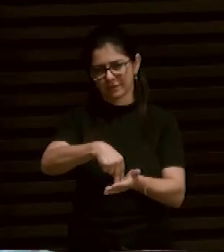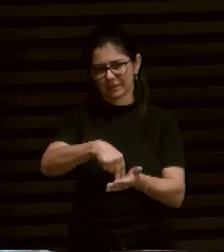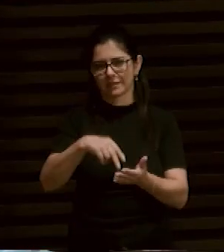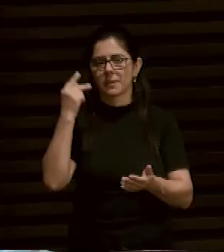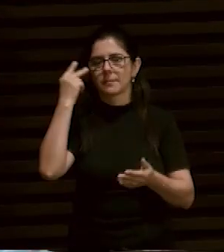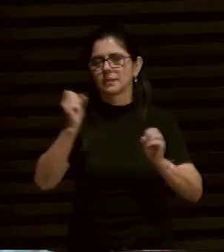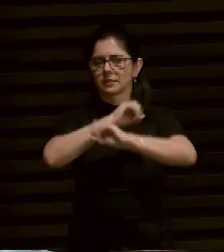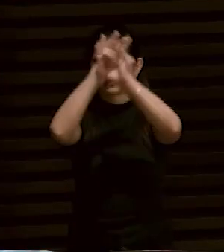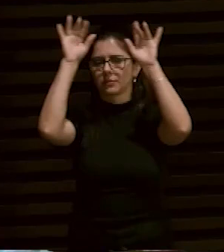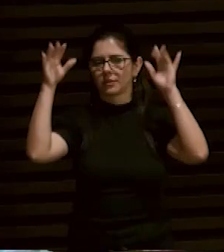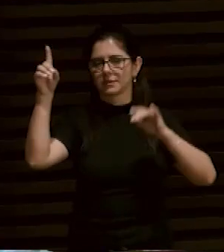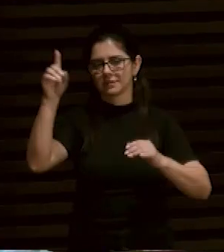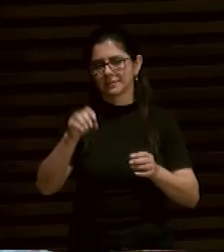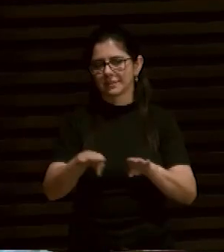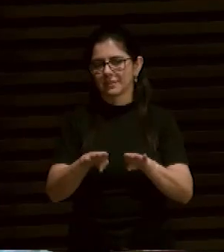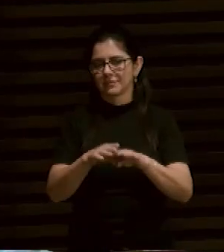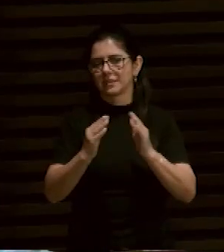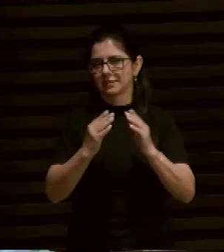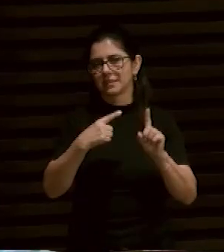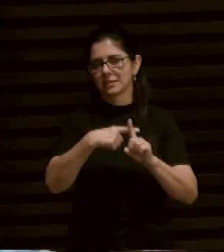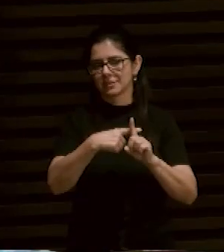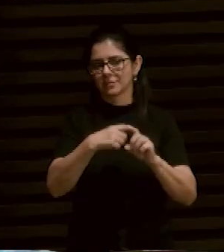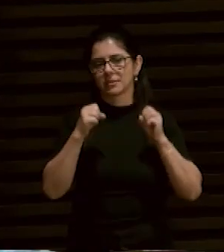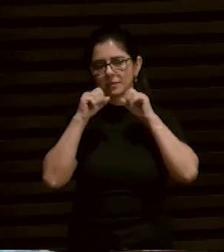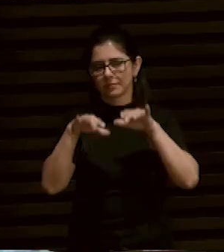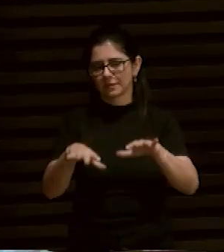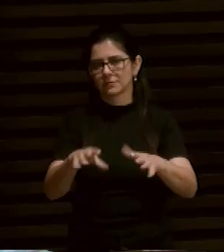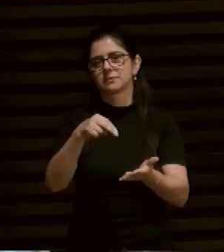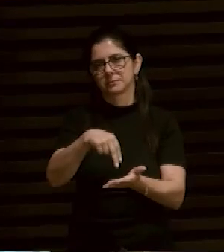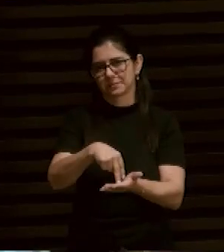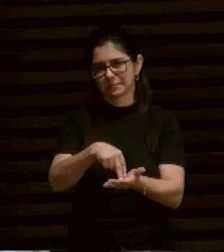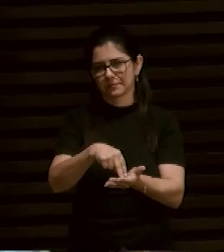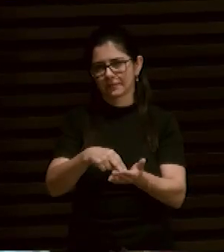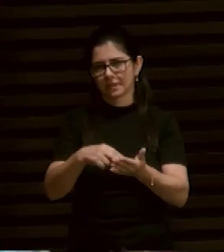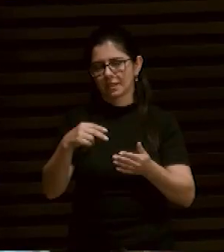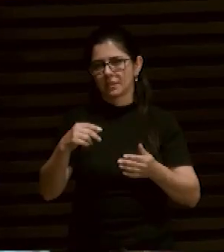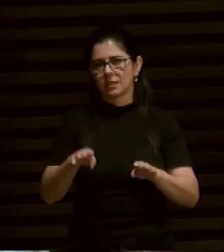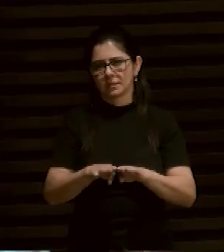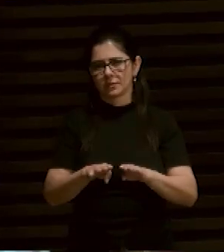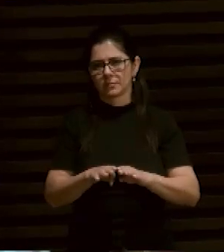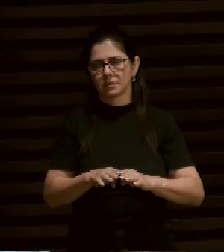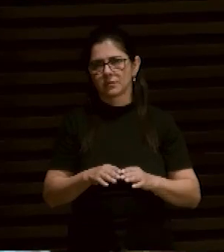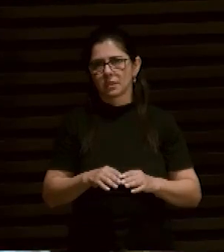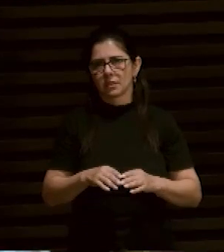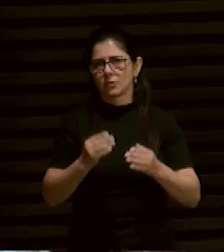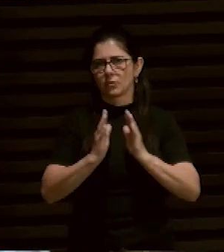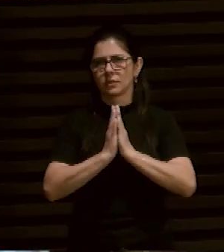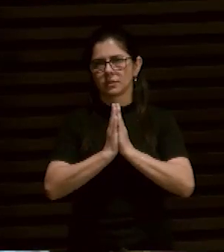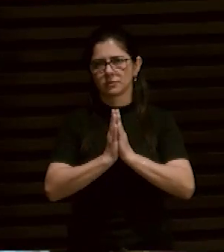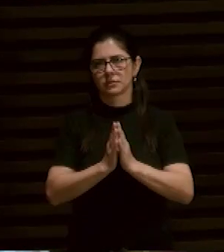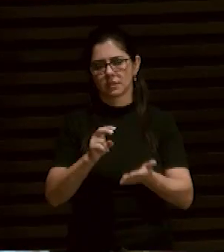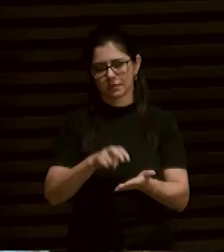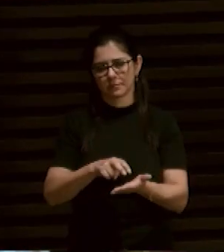Pai, para que a Sua igreja seja abençoada e edificada. E também clamamos para que aqueles que nesta manhã, Pai,